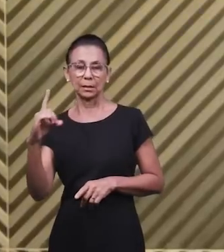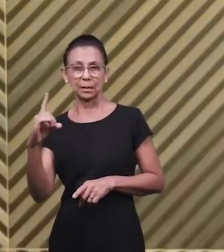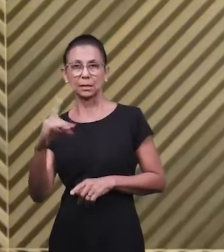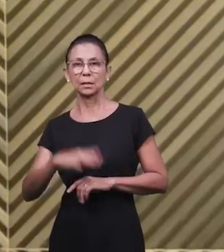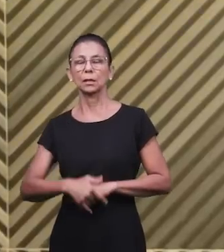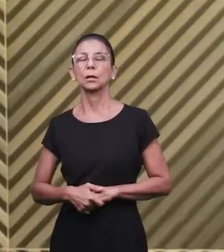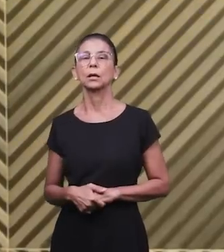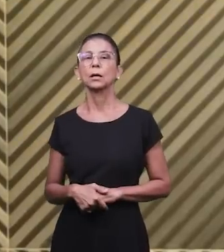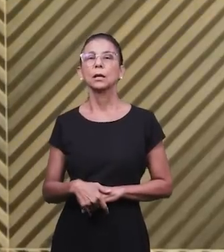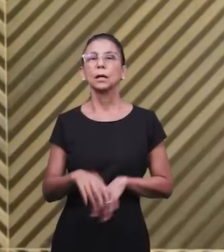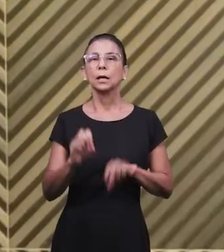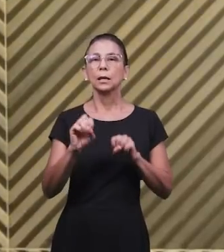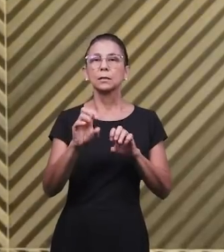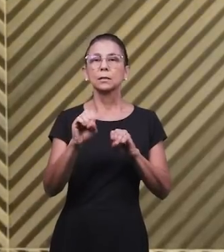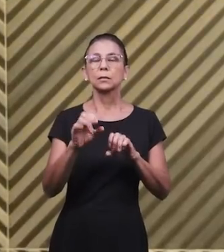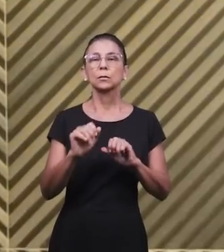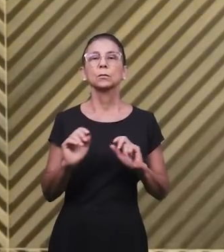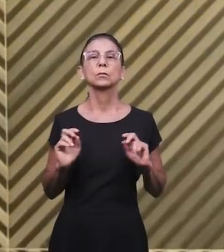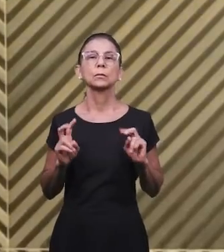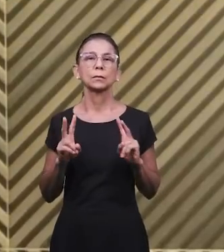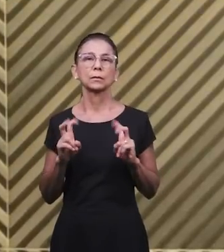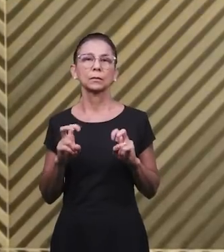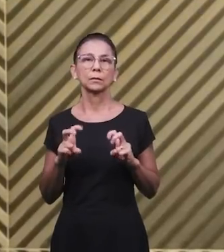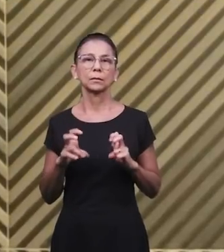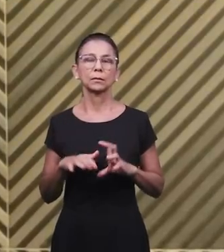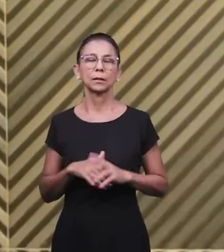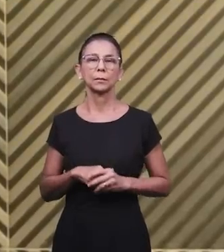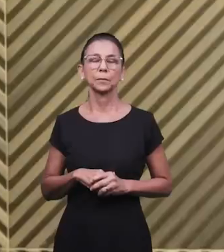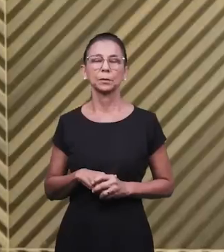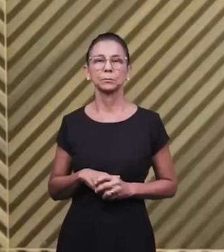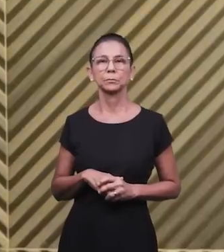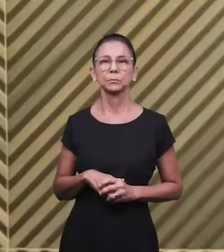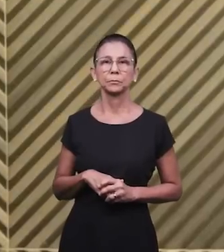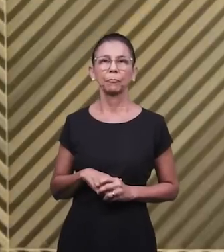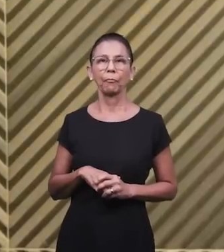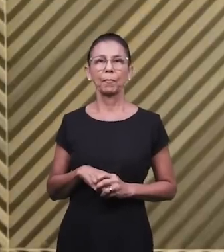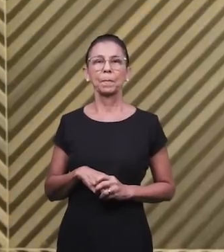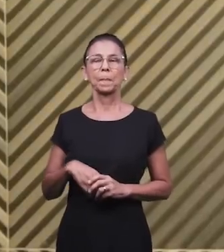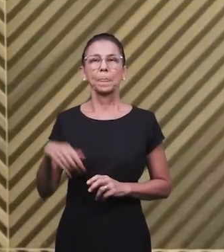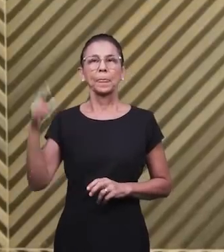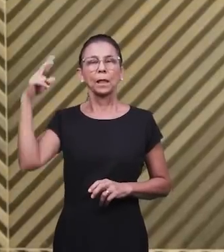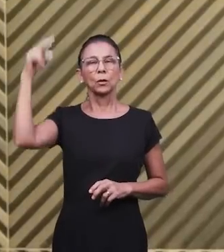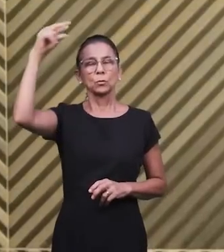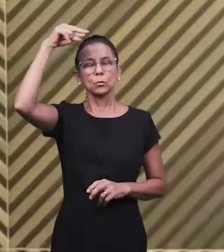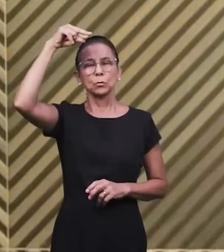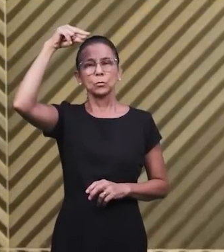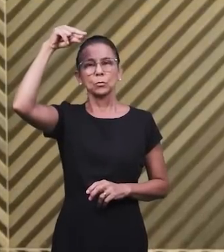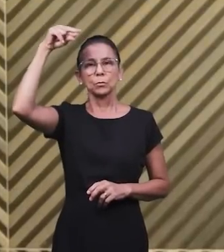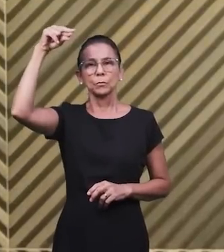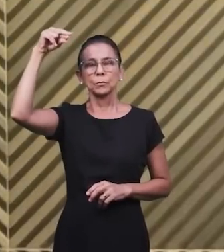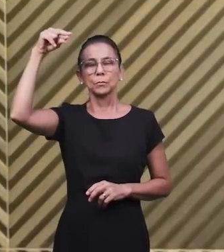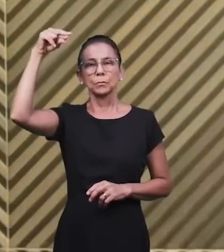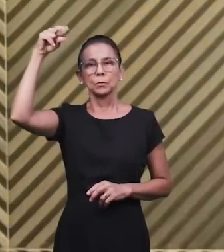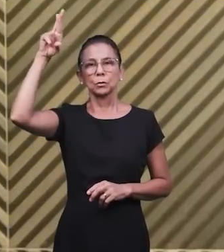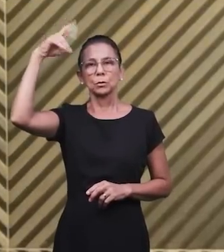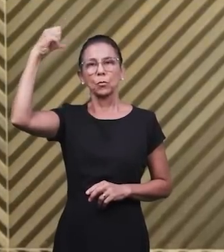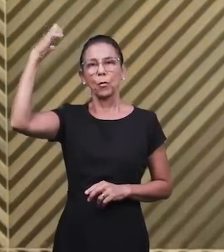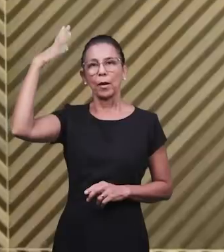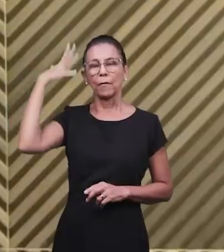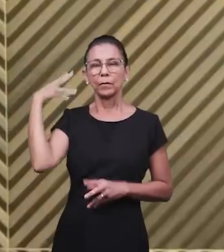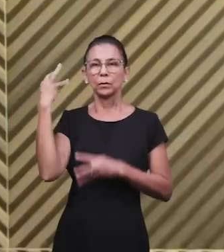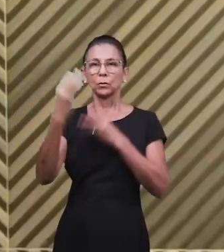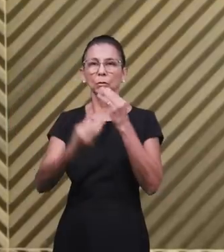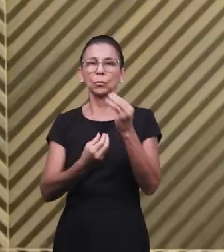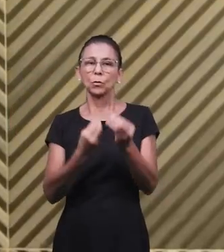Medeiros, com a aula cujo tema foi a direção do Senhor na formação do lar. A aula que deu aos jovens a oportunidade